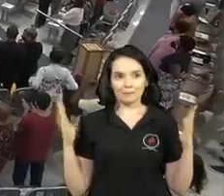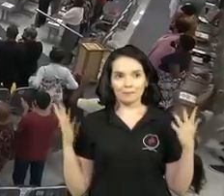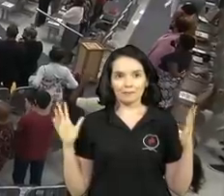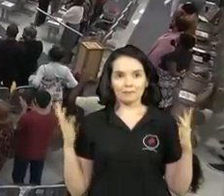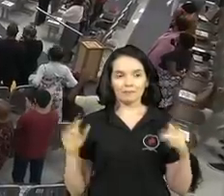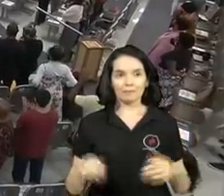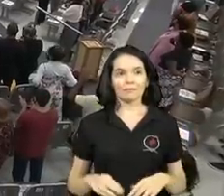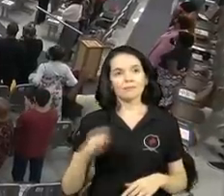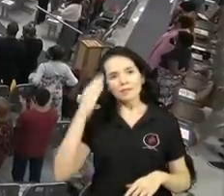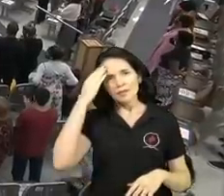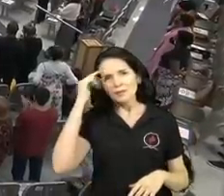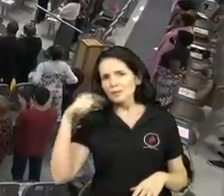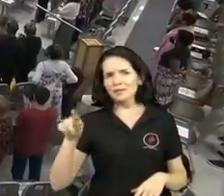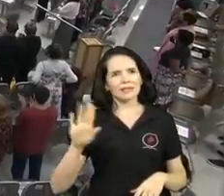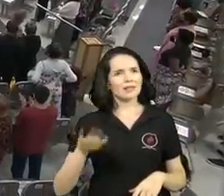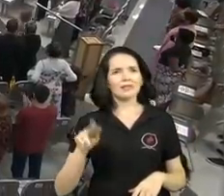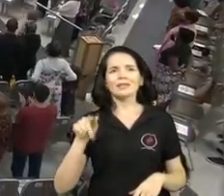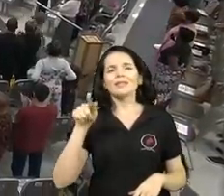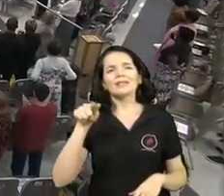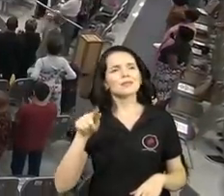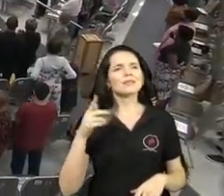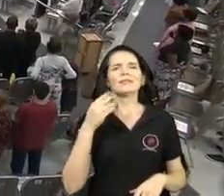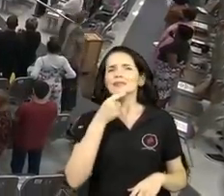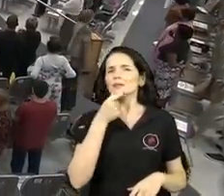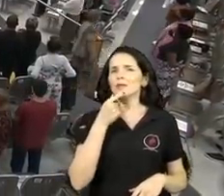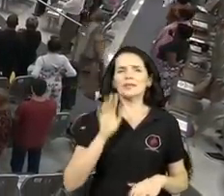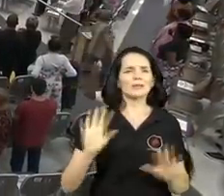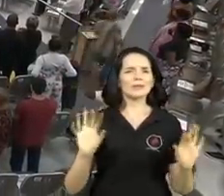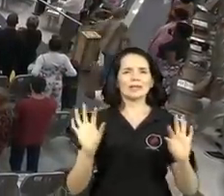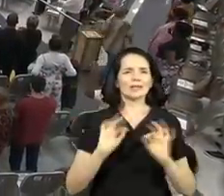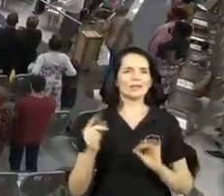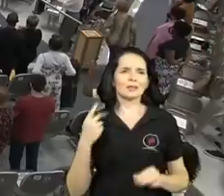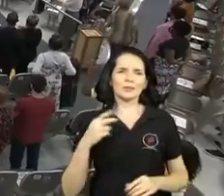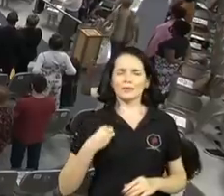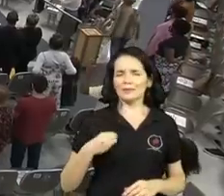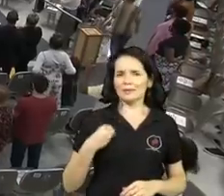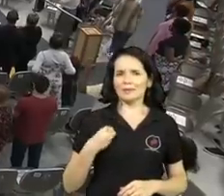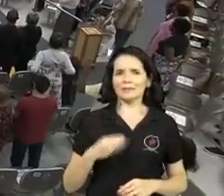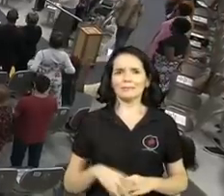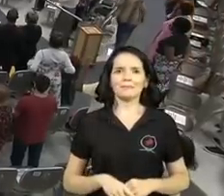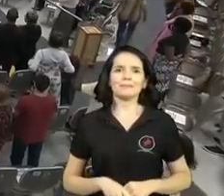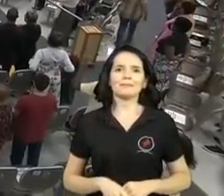Eu não sei nem quem é você. Não conheço nada da tua vida.